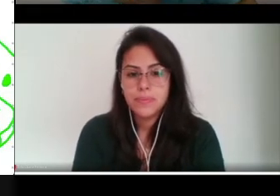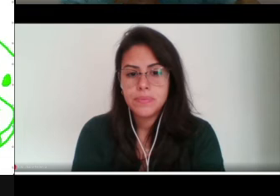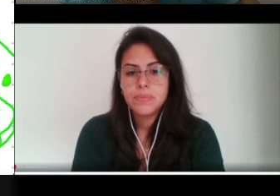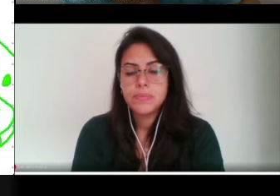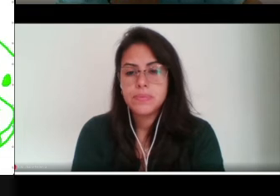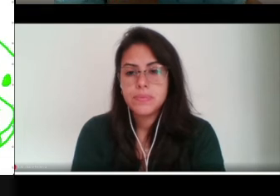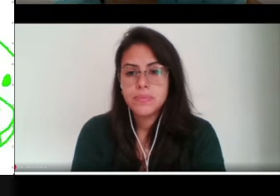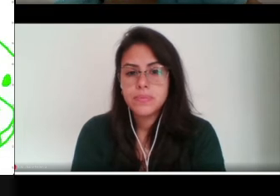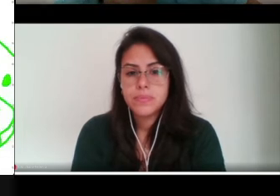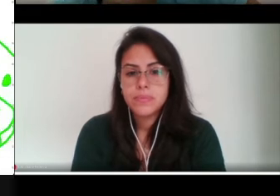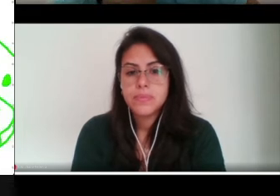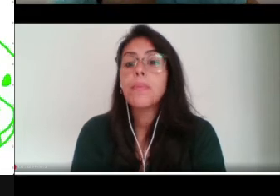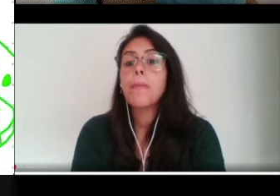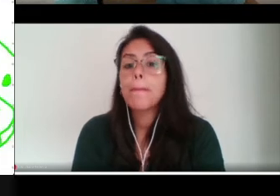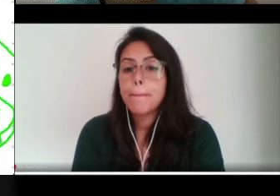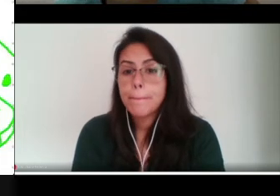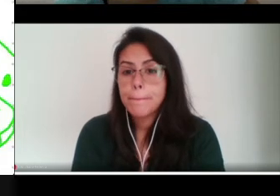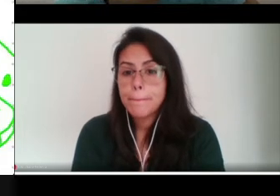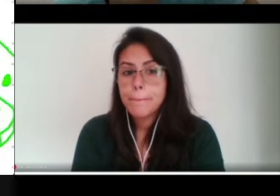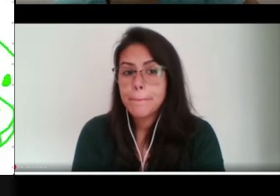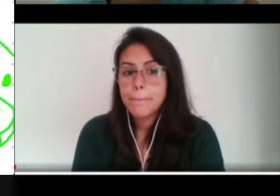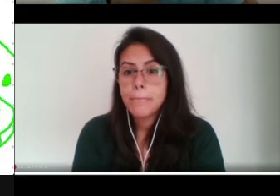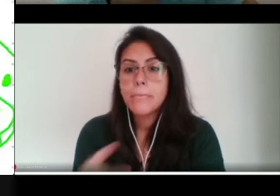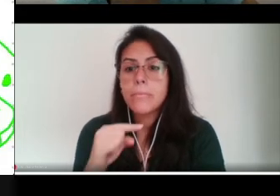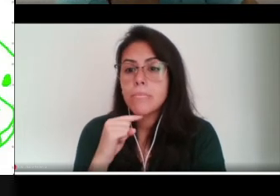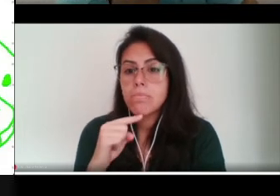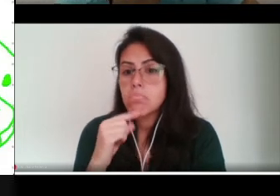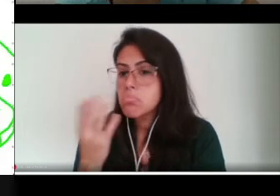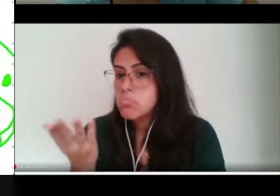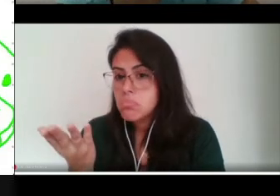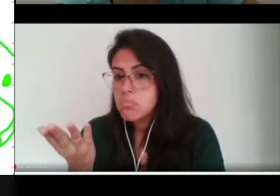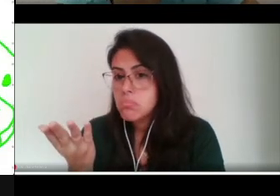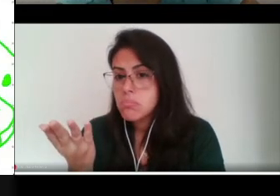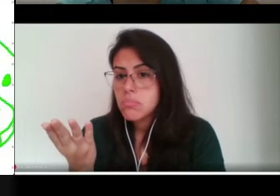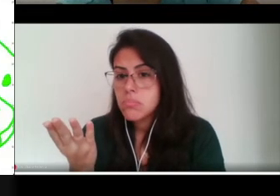Ah, você chegou atrasada, né, Ana?